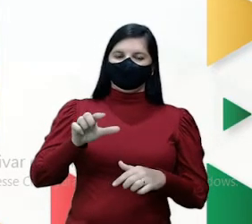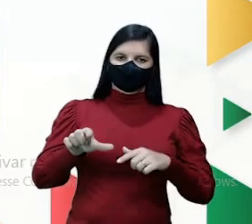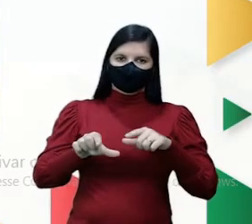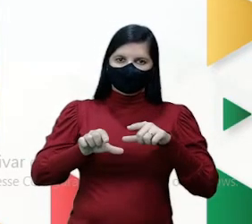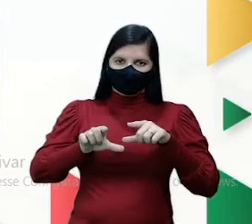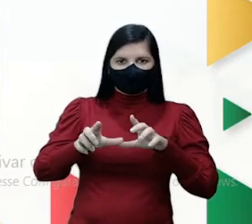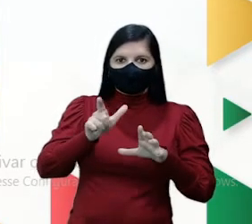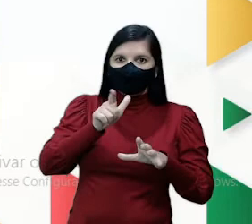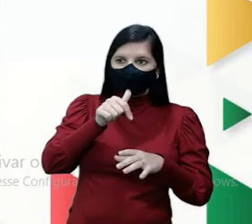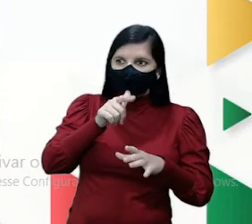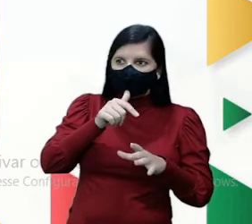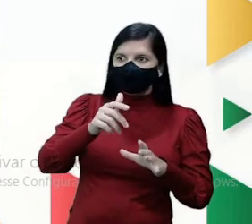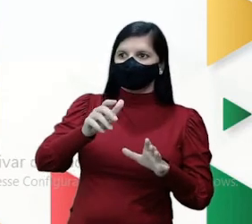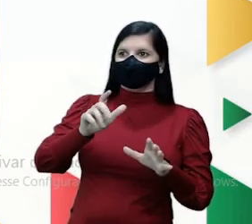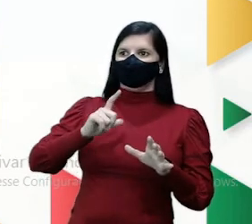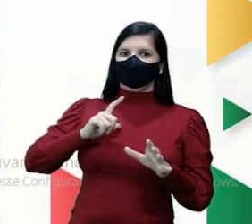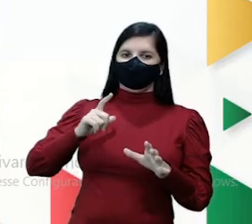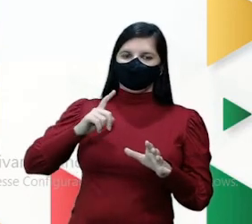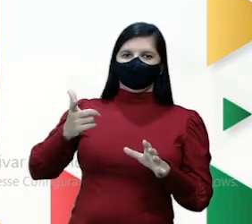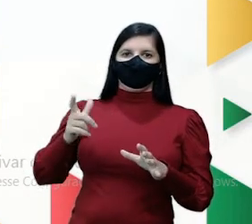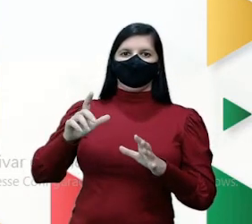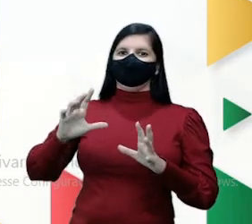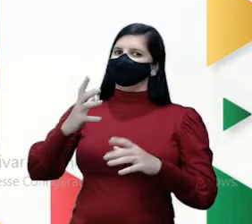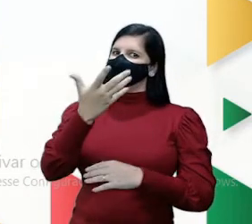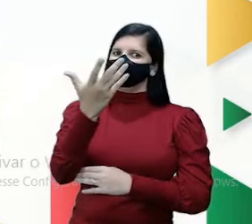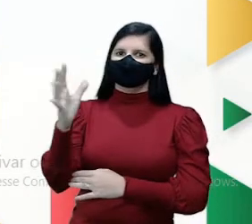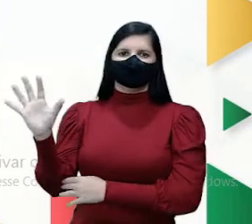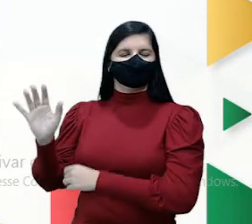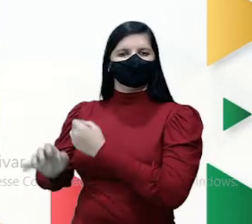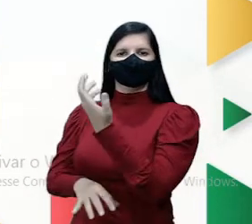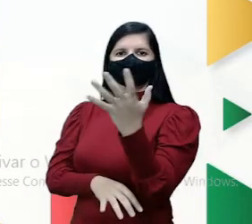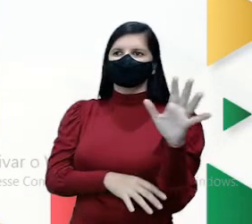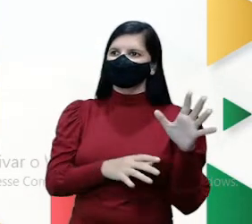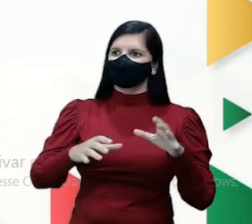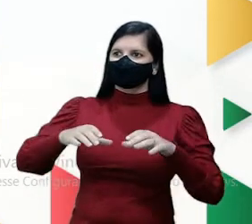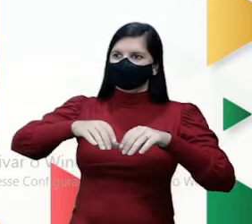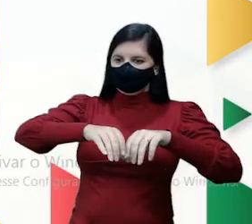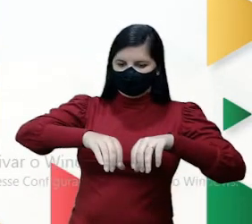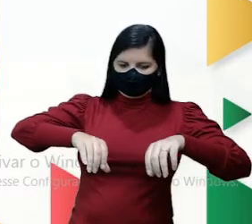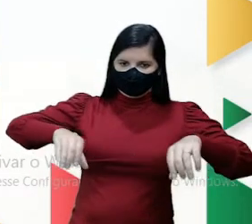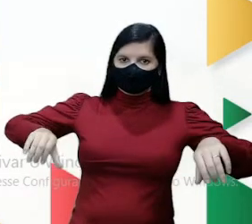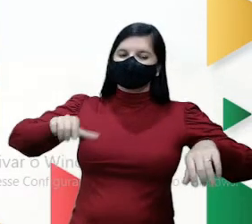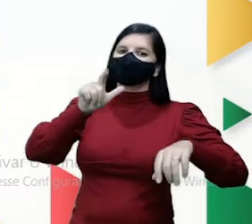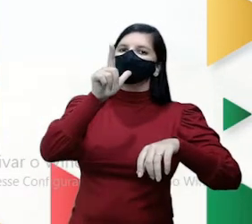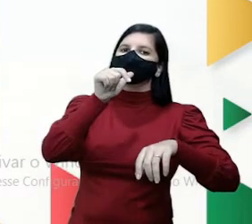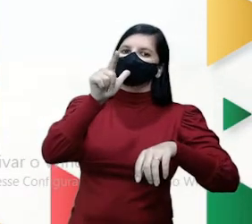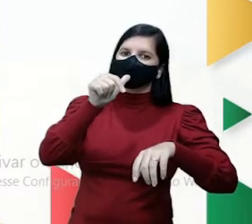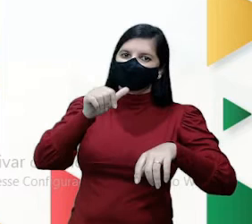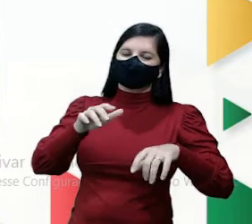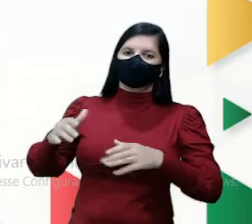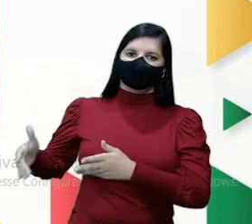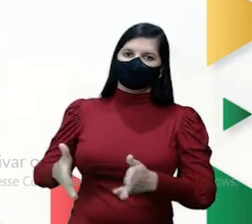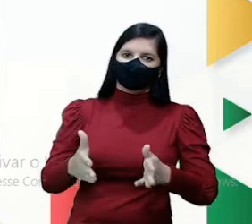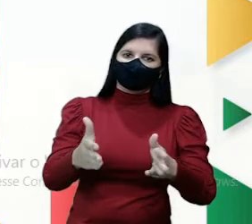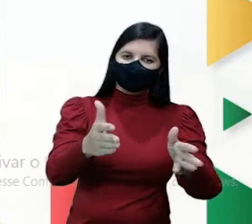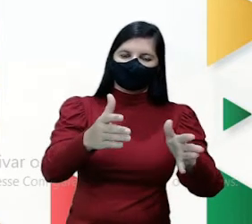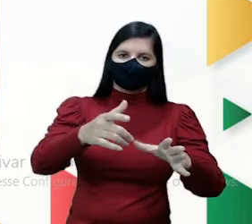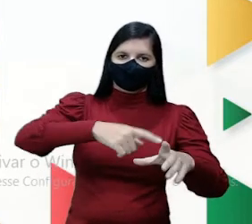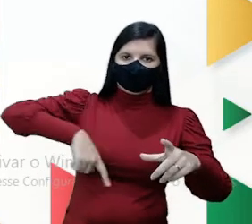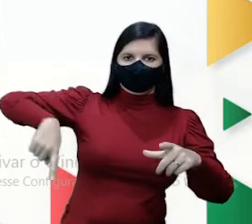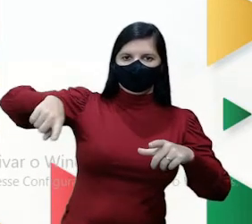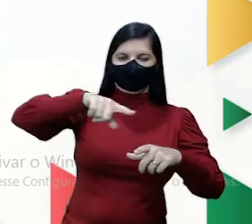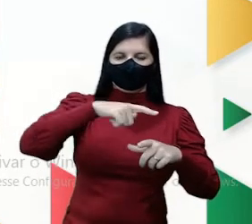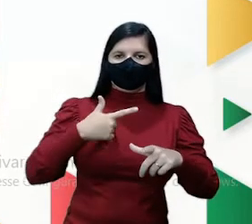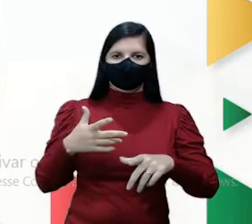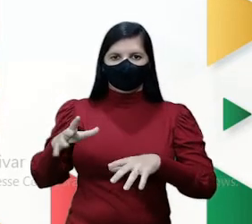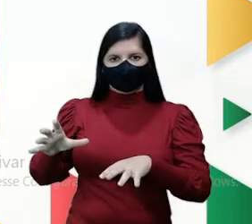A captação, a gente vai lá nos mananciais, tem uma tubulação que vai captar a água dos rios, dos lagos. Se